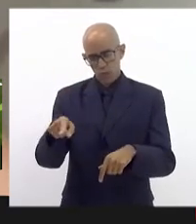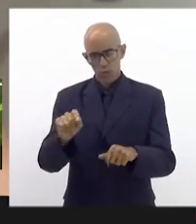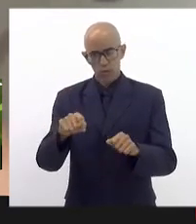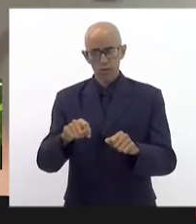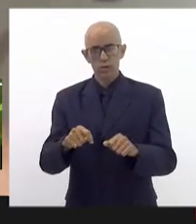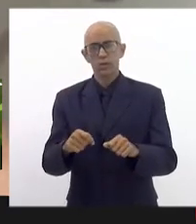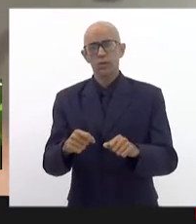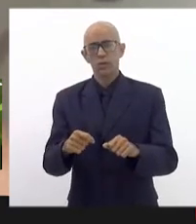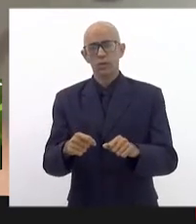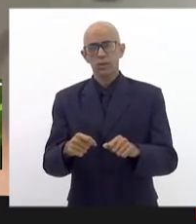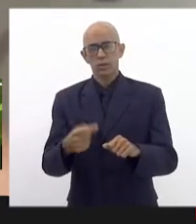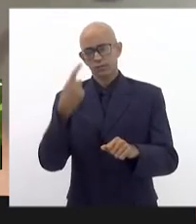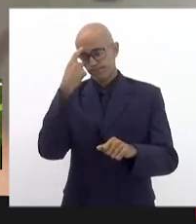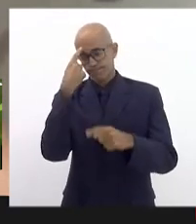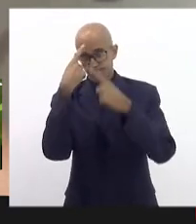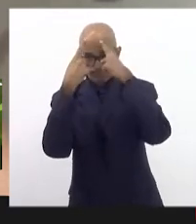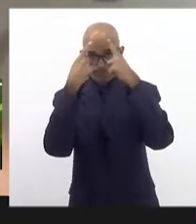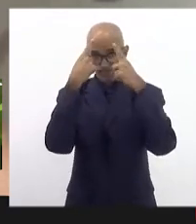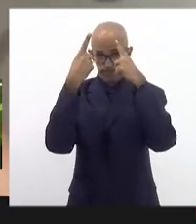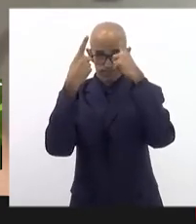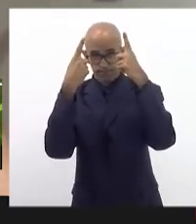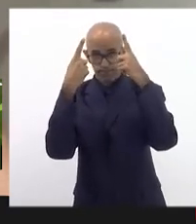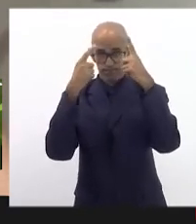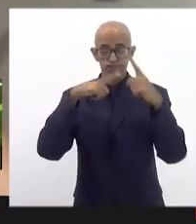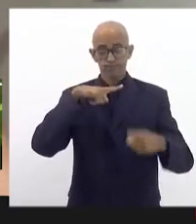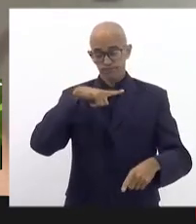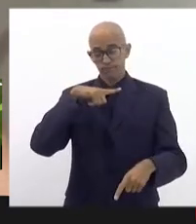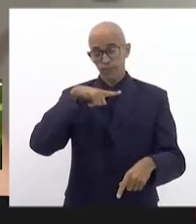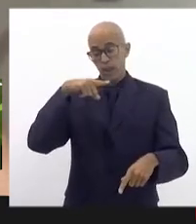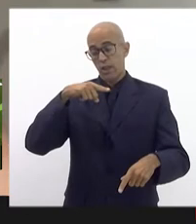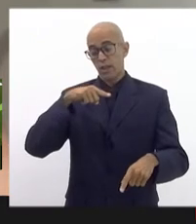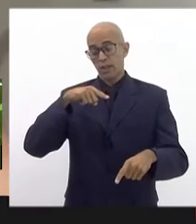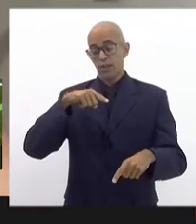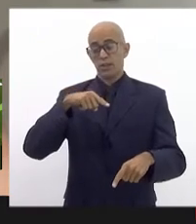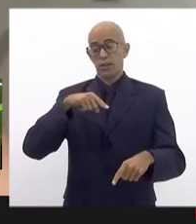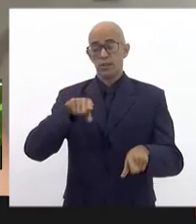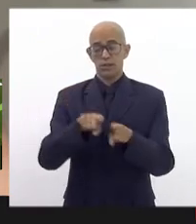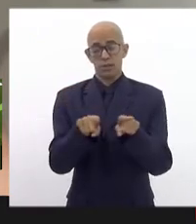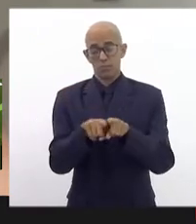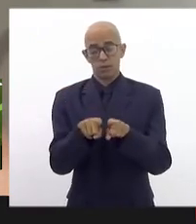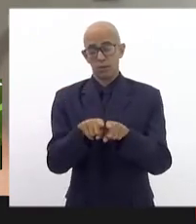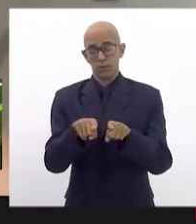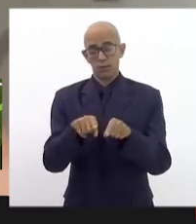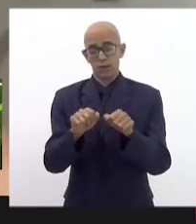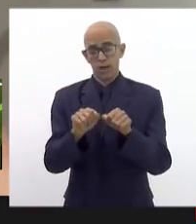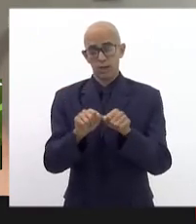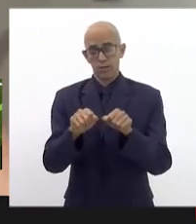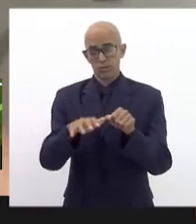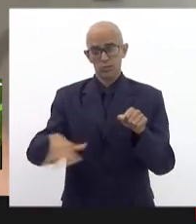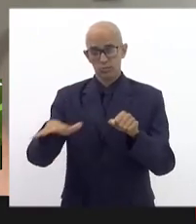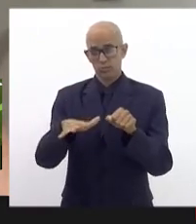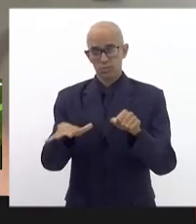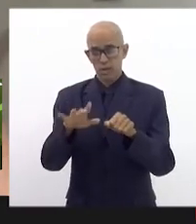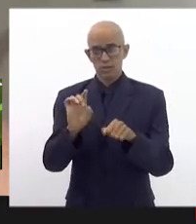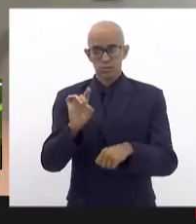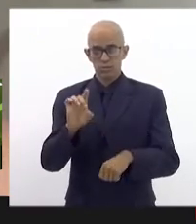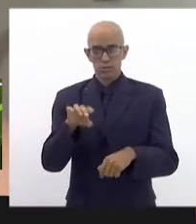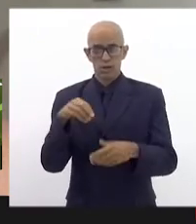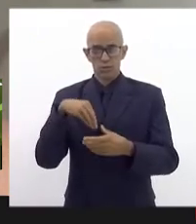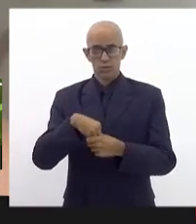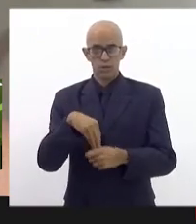muito e que tem feito do Fórum um espaço muito especial dentro do nosso